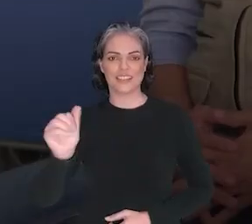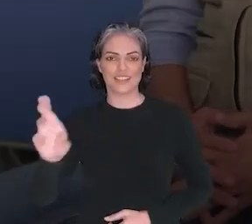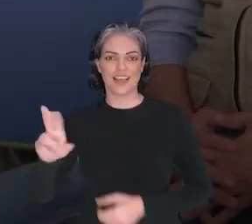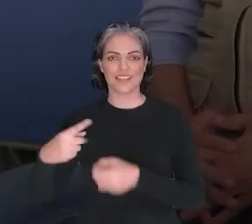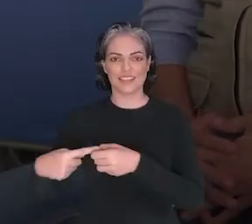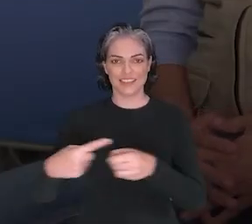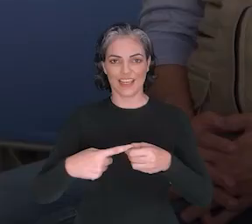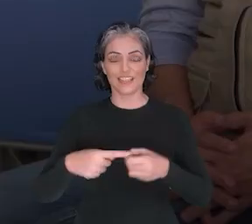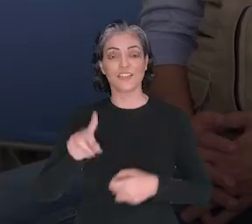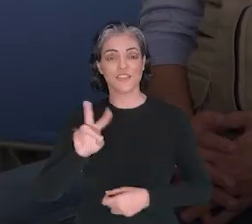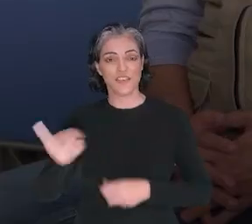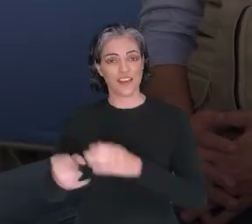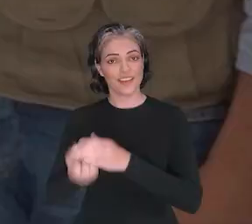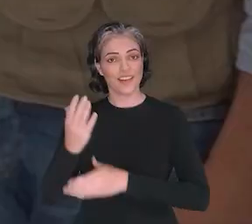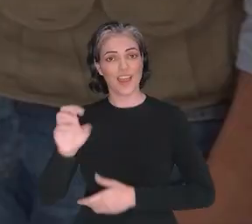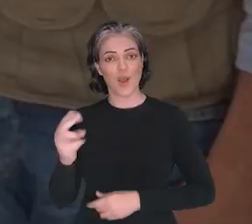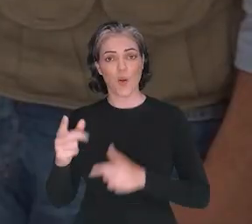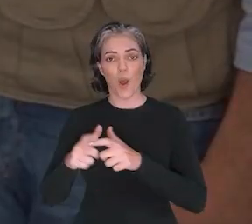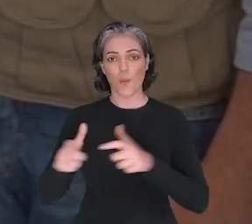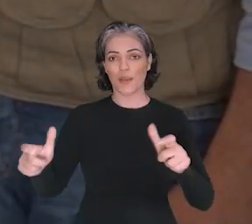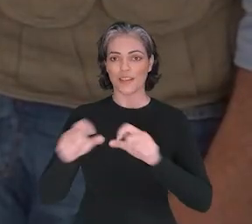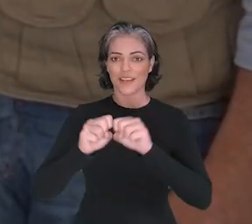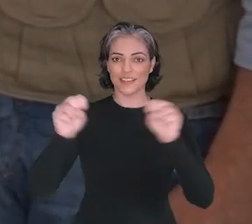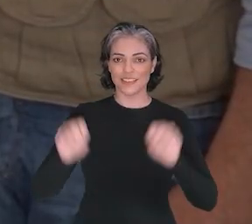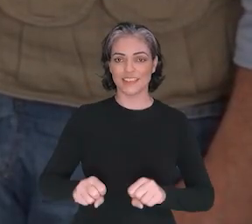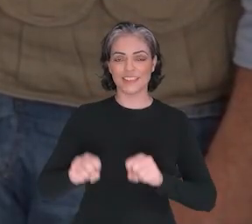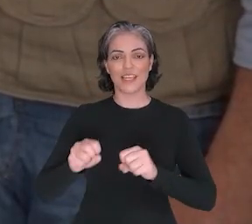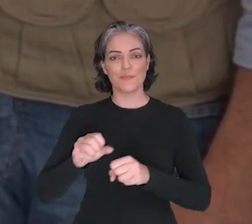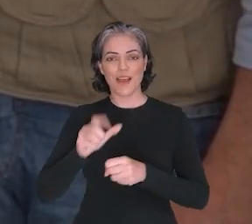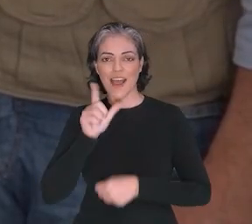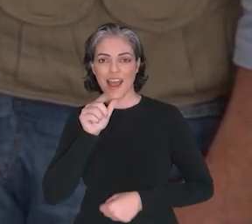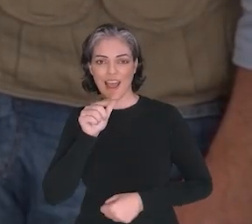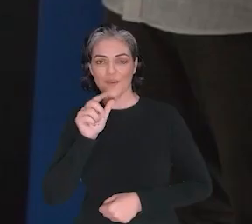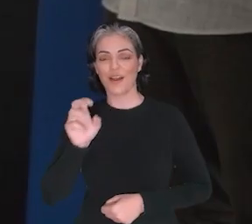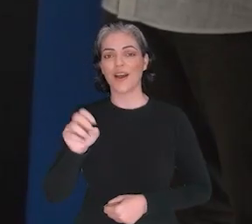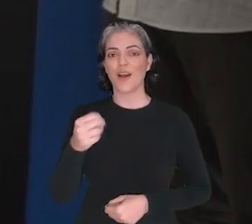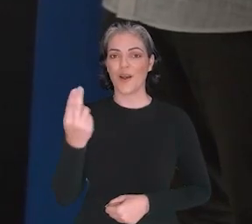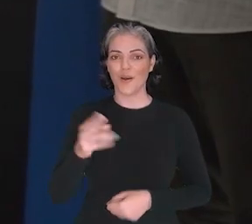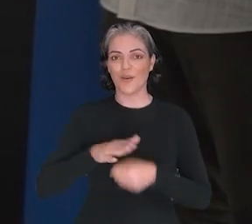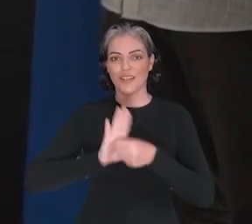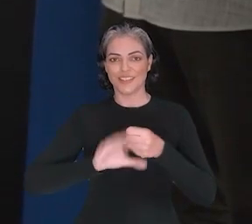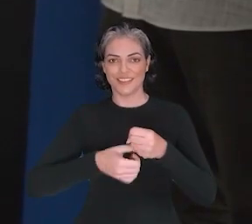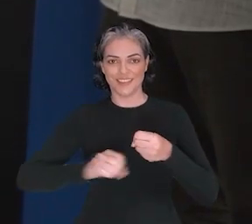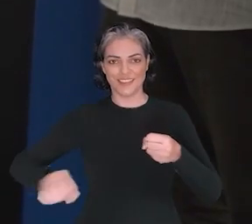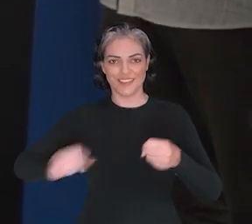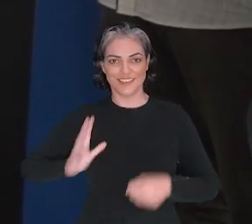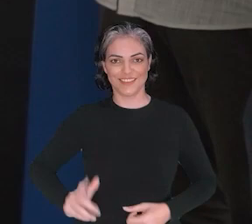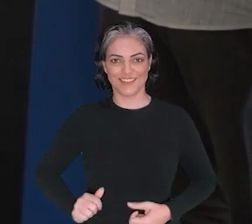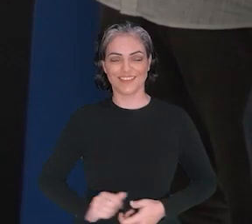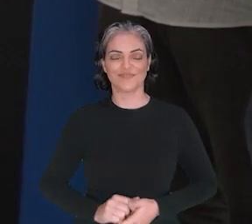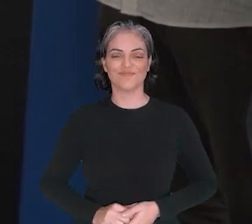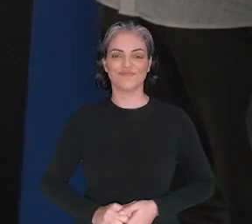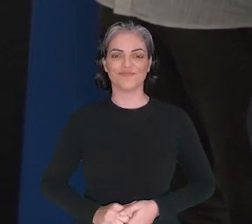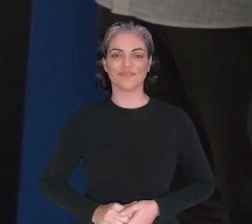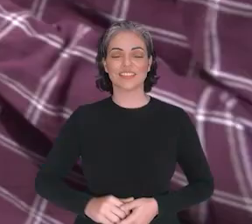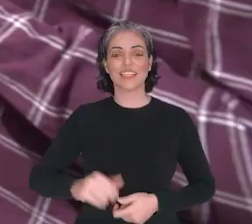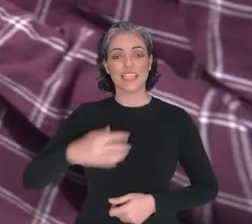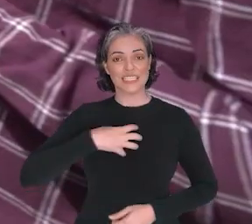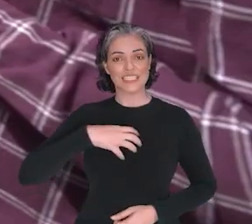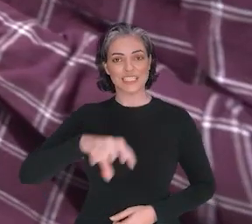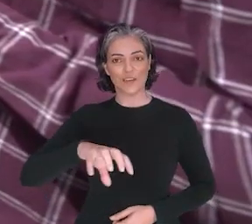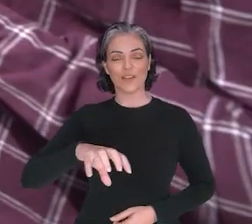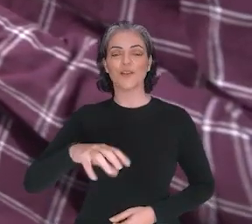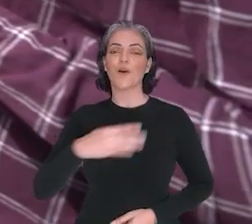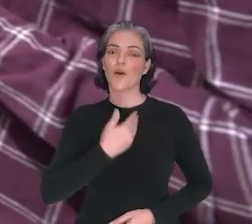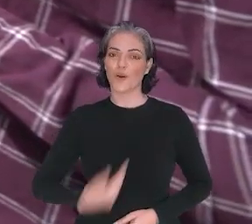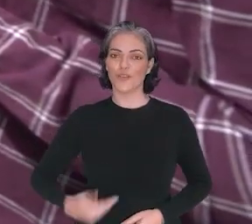Avançar Cidades para a implantação ou ampliação de sistemas de abastecimento de água e de esgotamento sanitário. Na